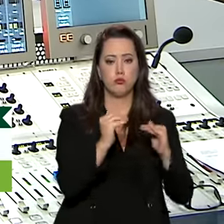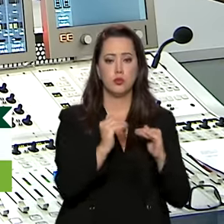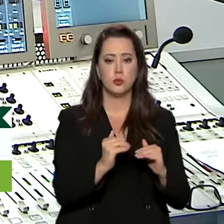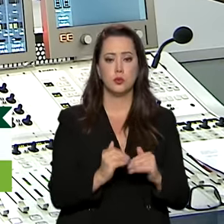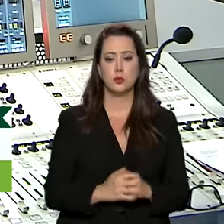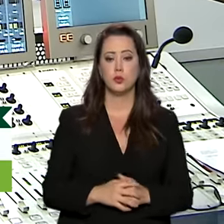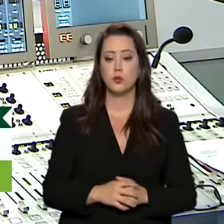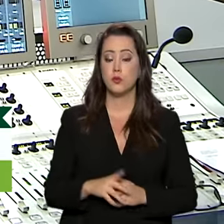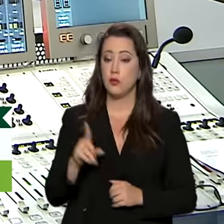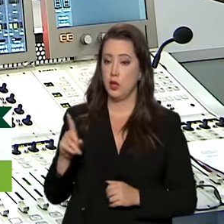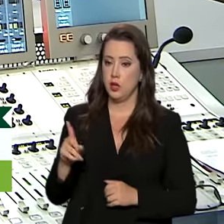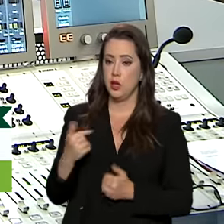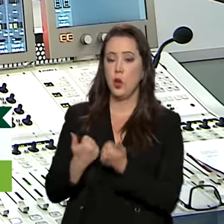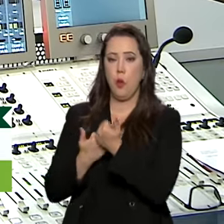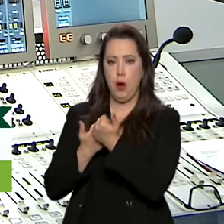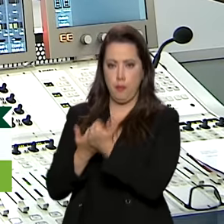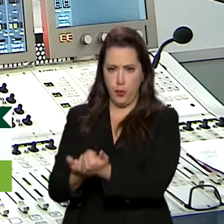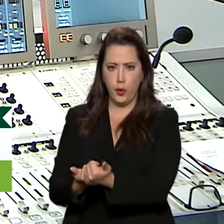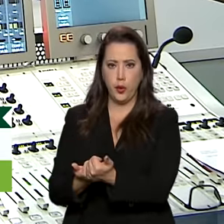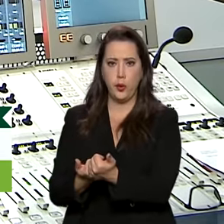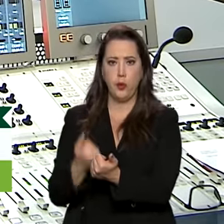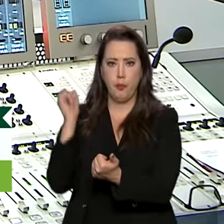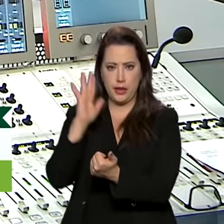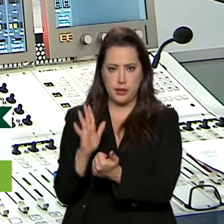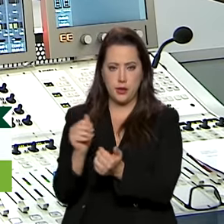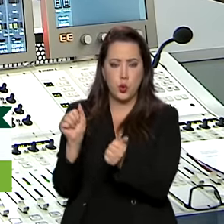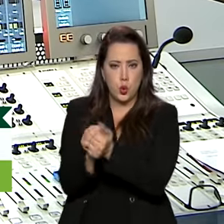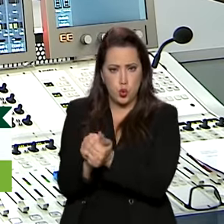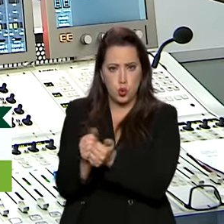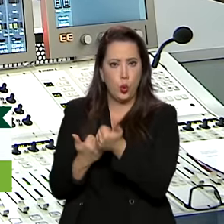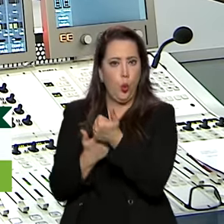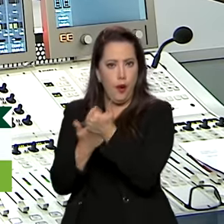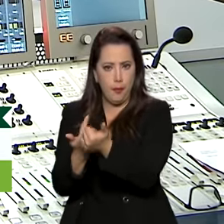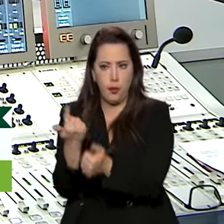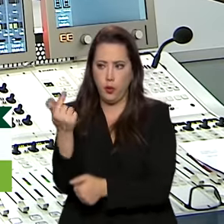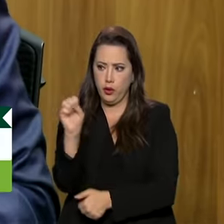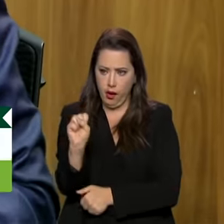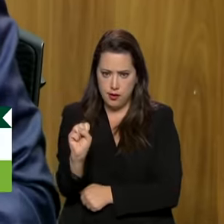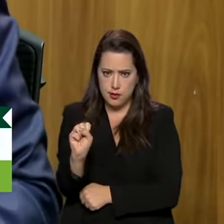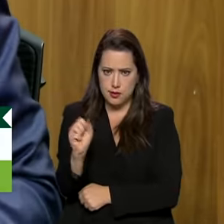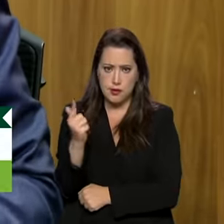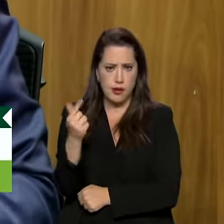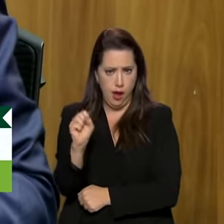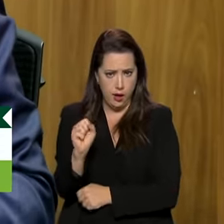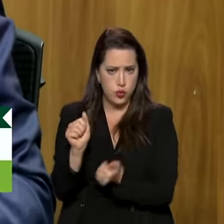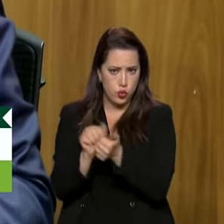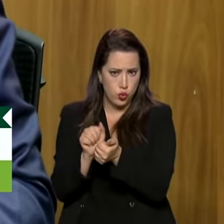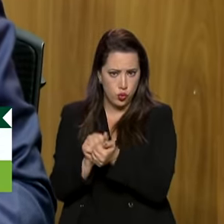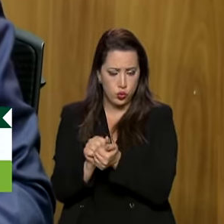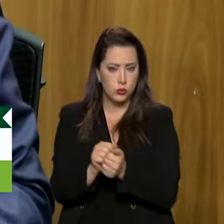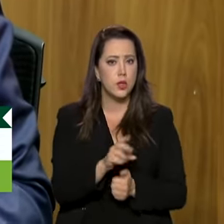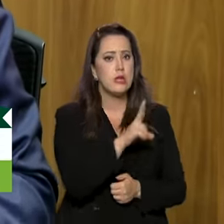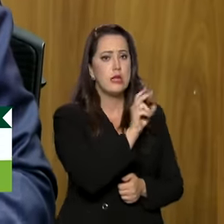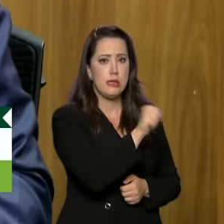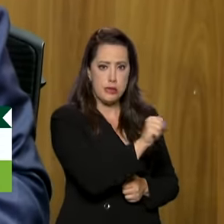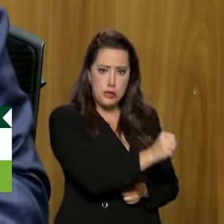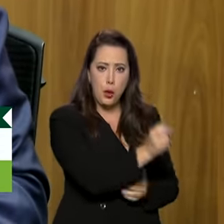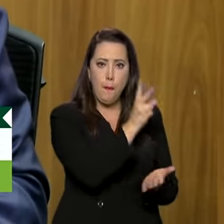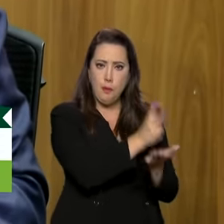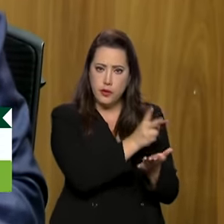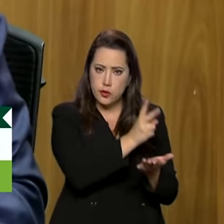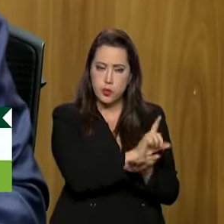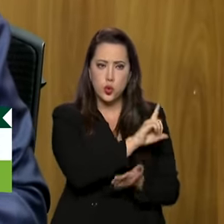o conselho Brasil perfeito no mesmo calendário auxílio-gás é o cílio Brasil do mês de uma maneira